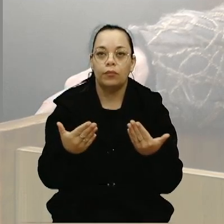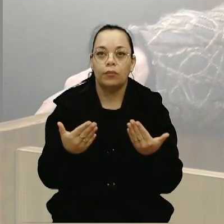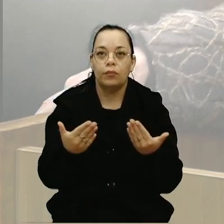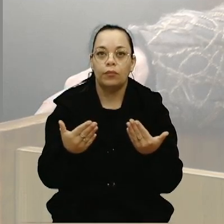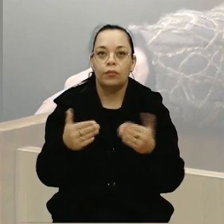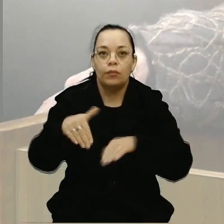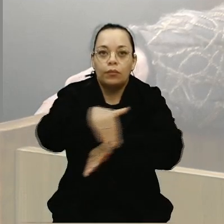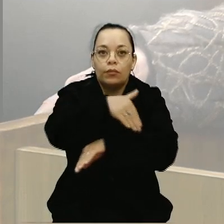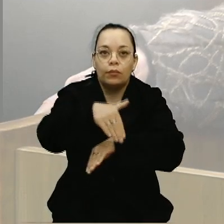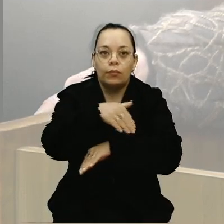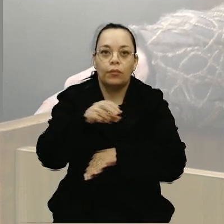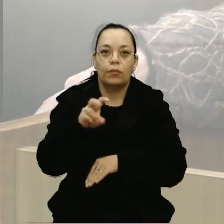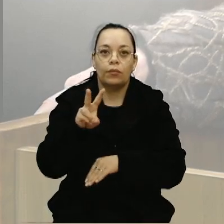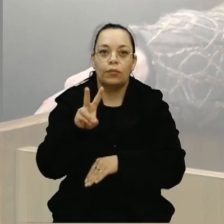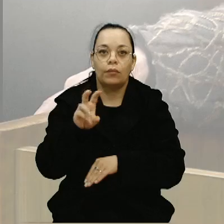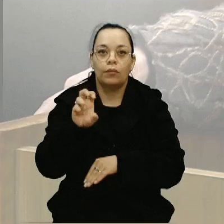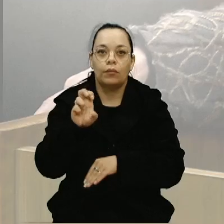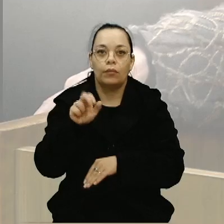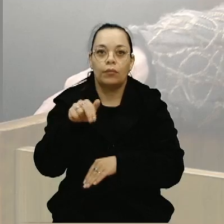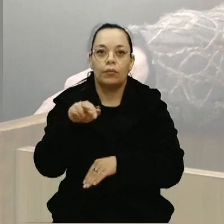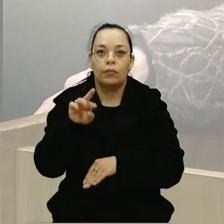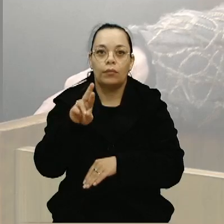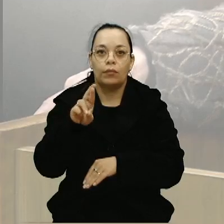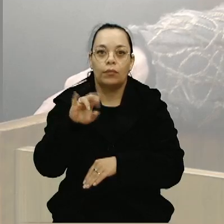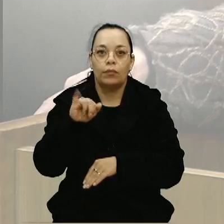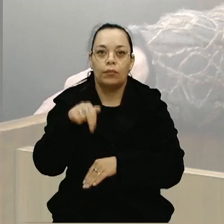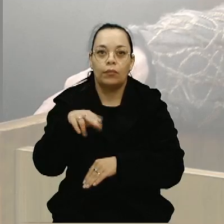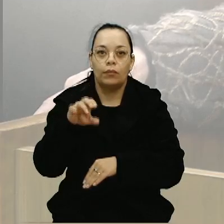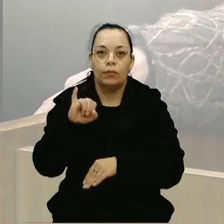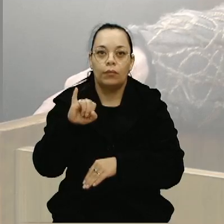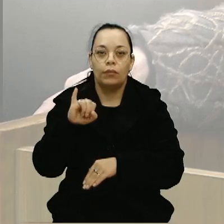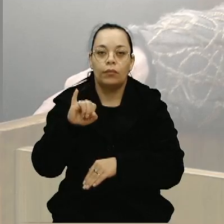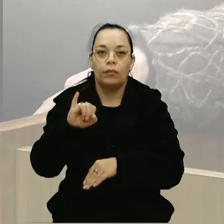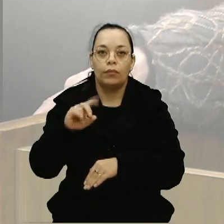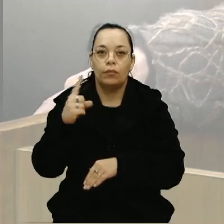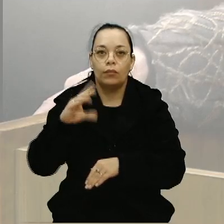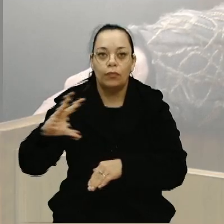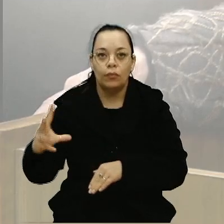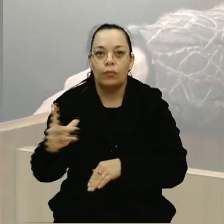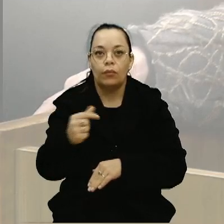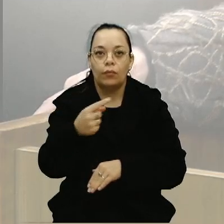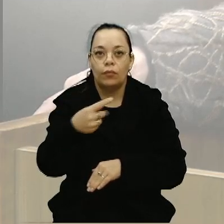Rua Venturini, né? Que recebeu R$1.100.000.